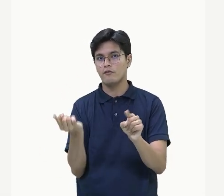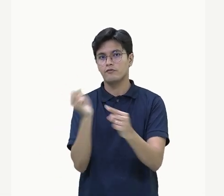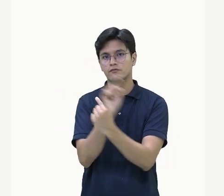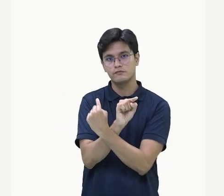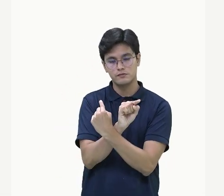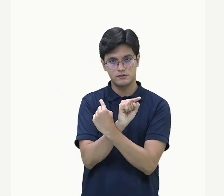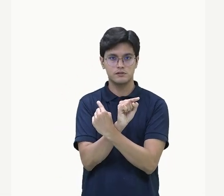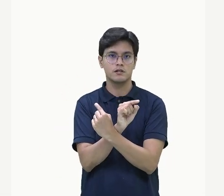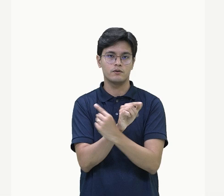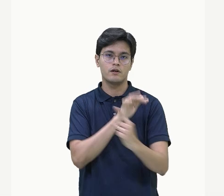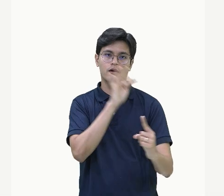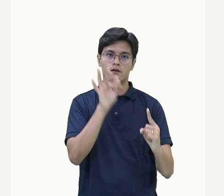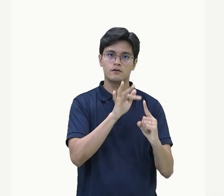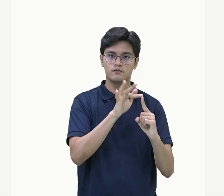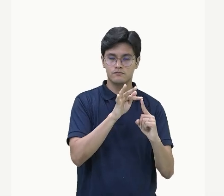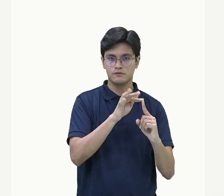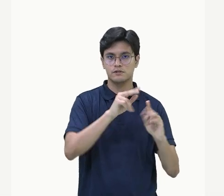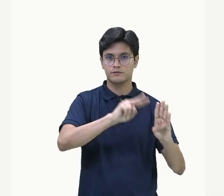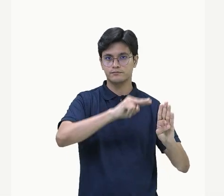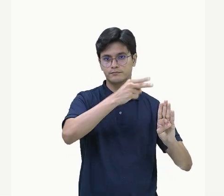função exponencial.